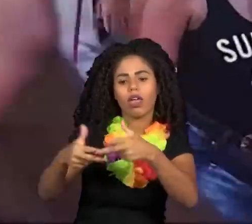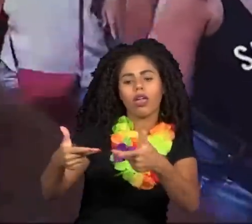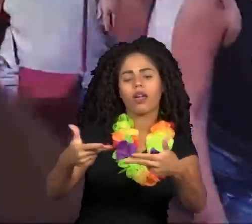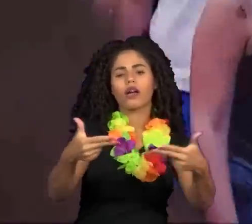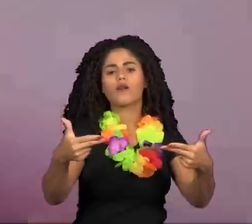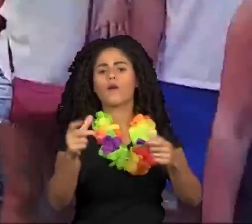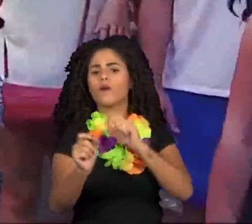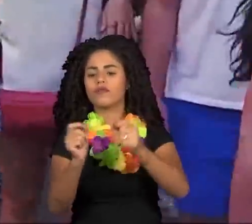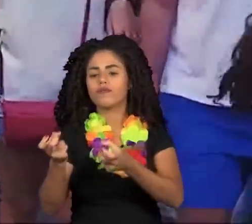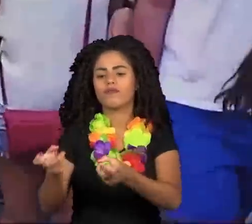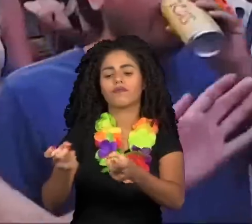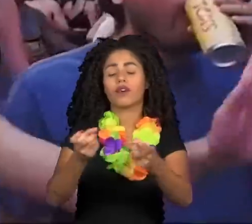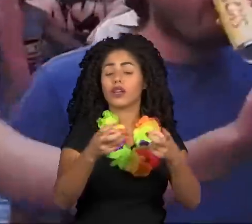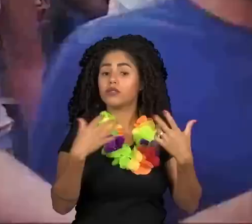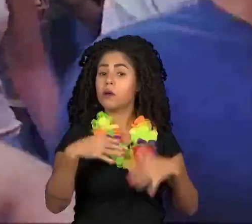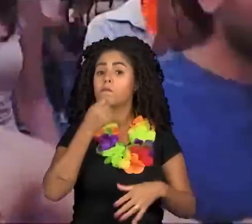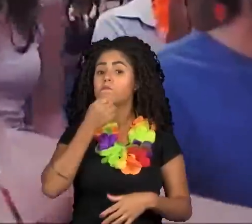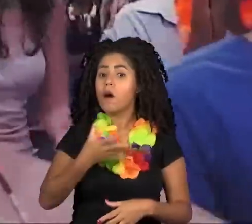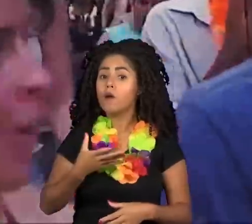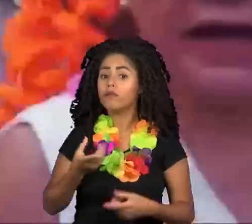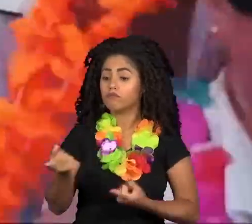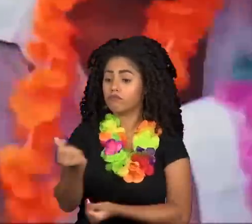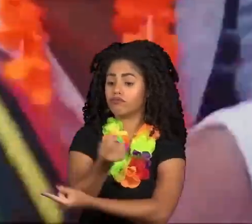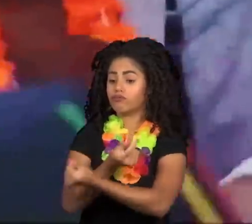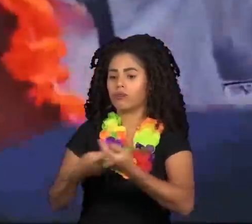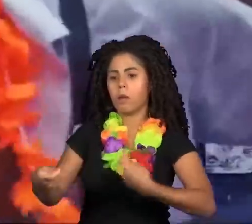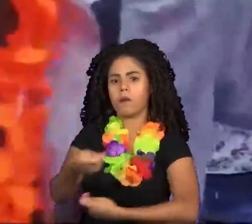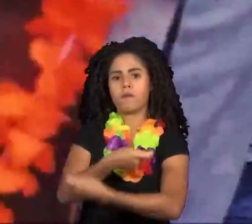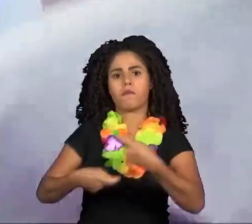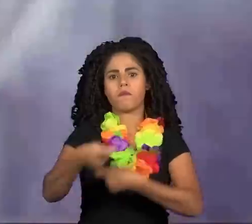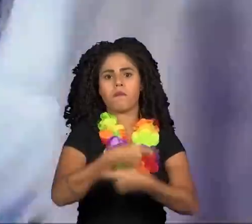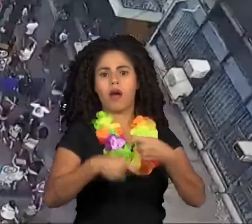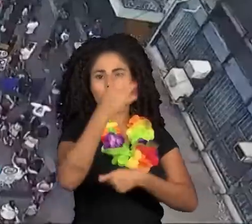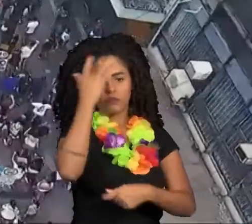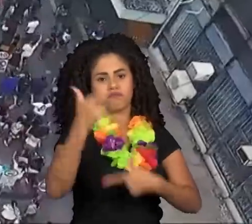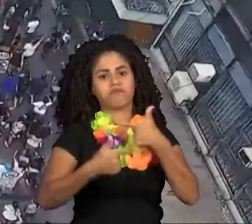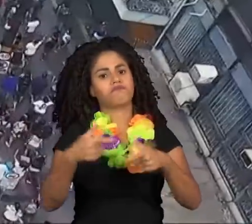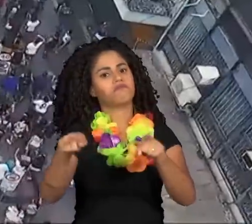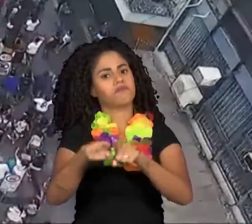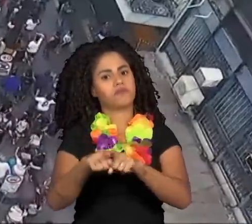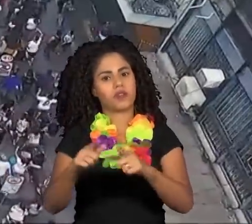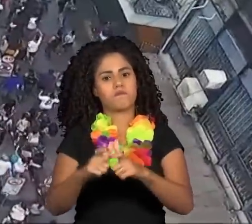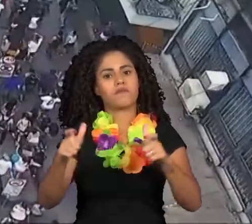bloco, e aí isso acaba trazendo uma economia e traz emprego para as pessoas.